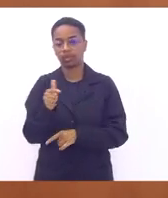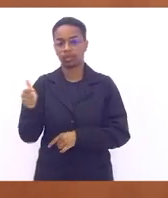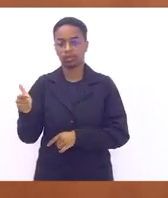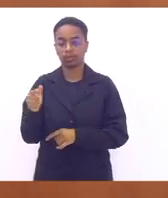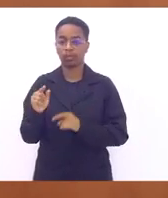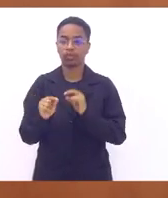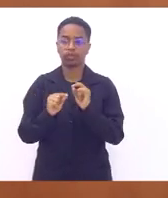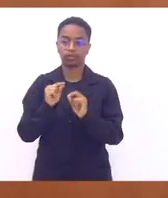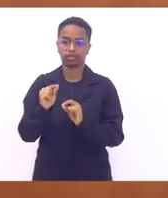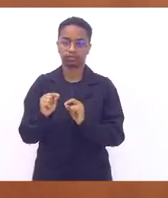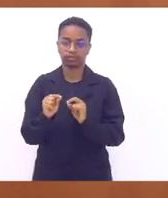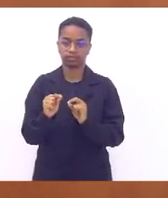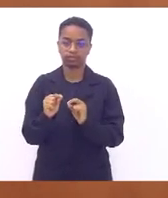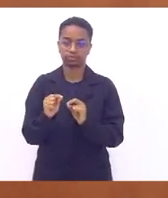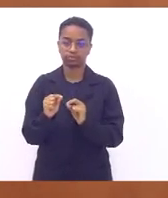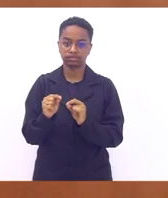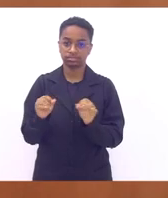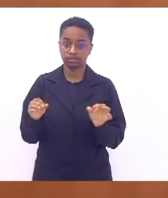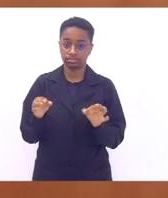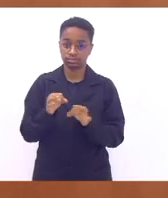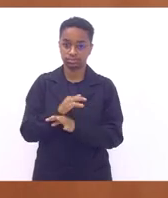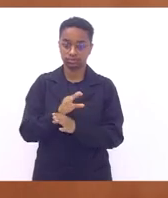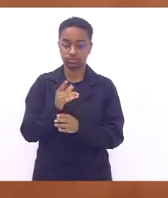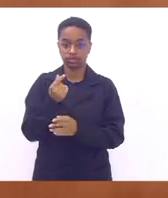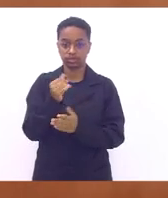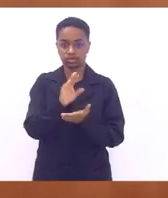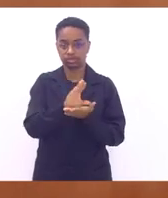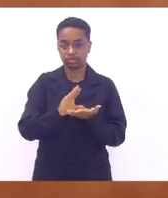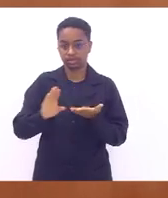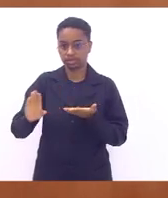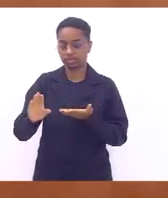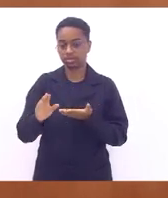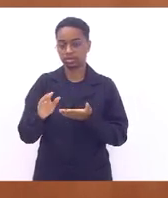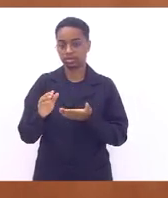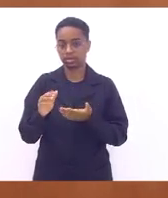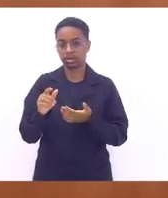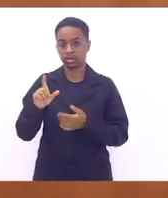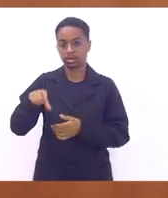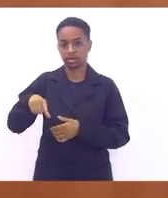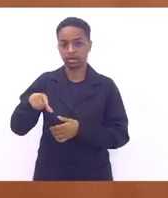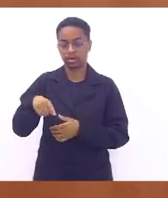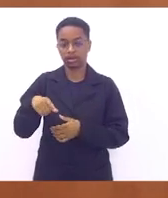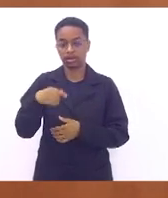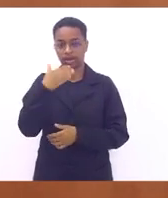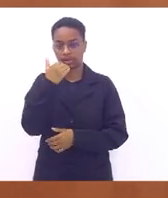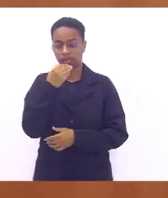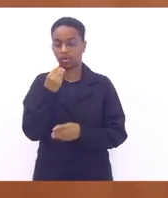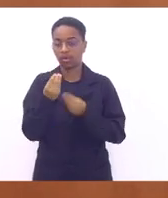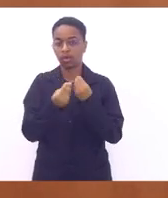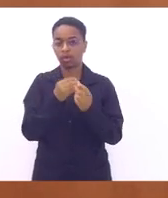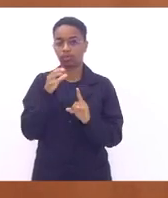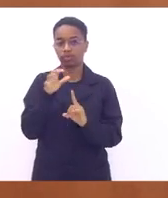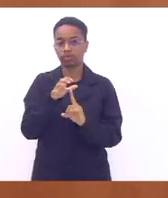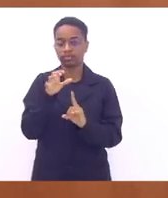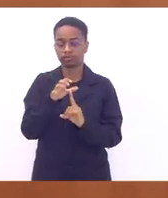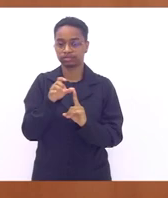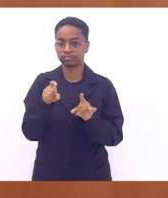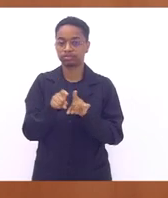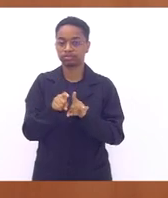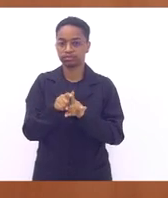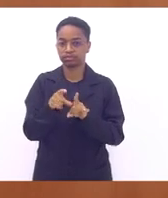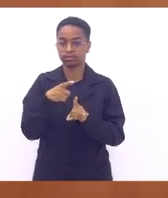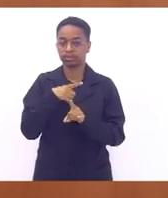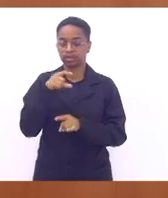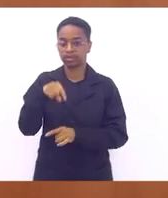é que, feito esse repasse do recurso do auxílio alimentação, qual vai ser o impacto efetivo que nós vamos ter